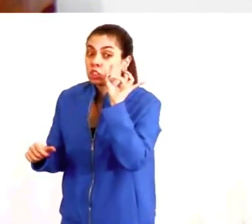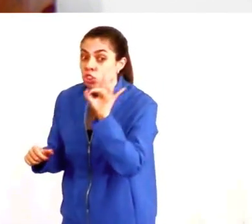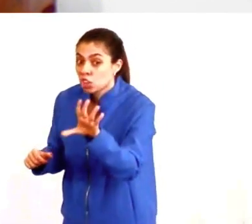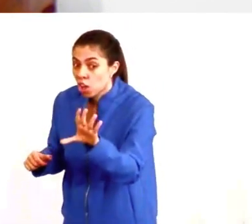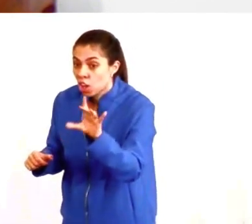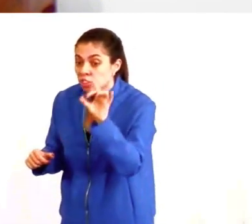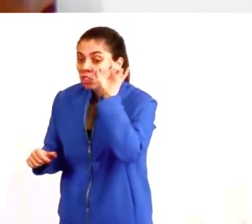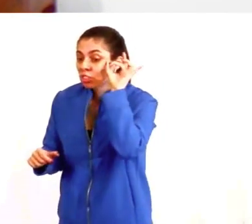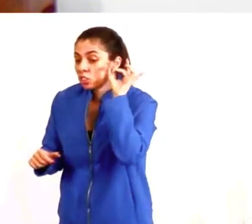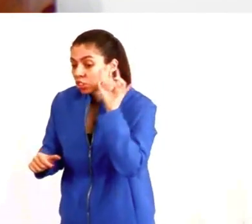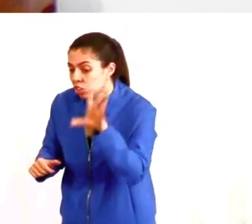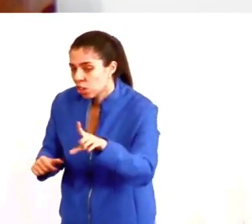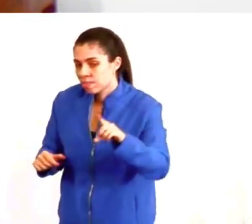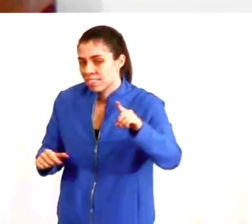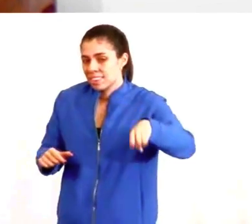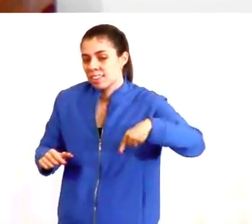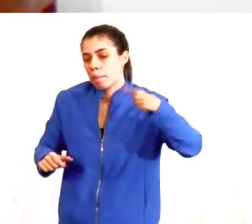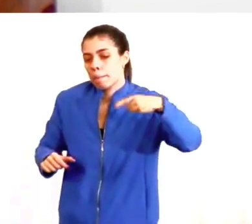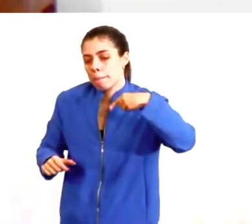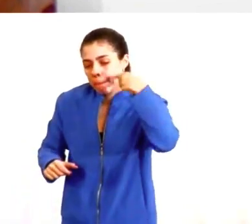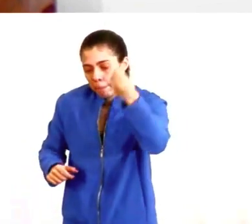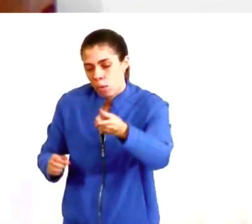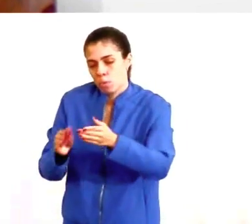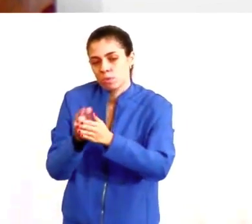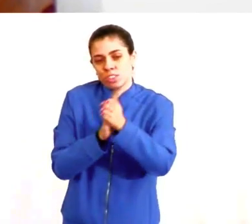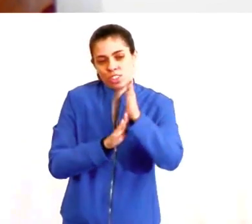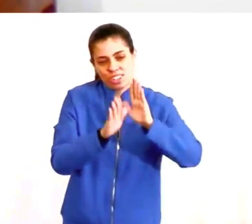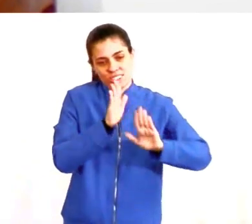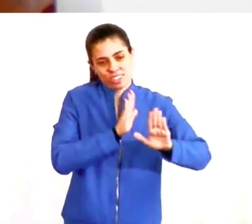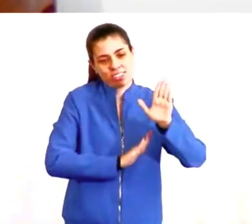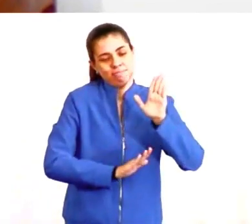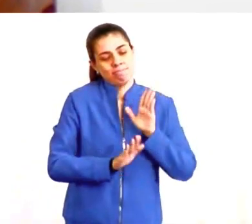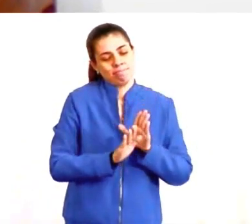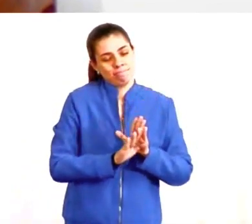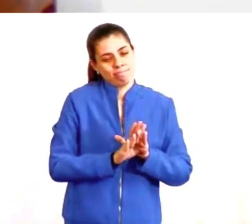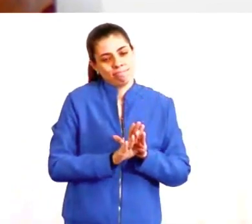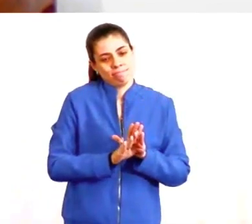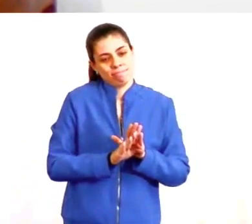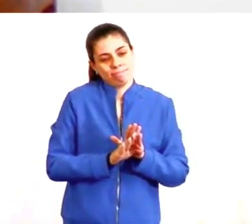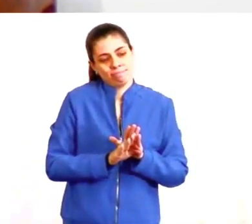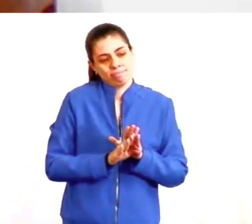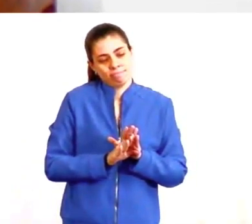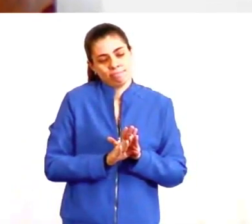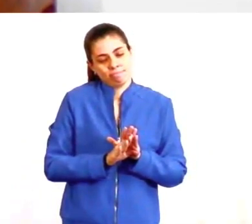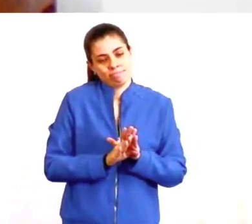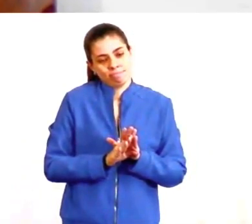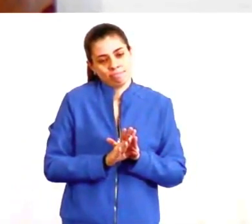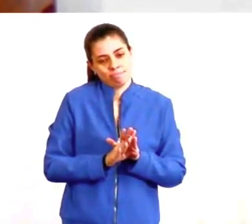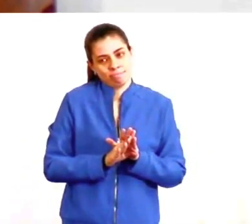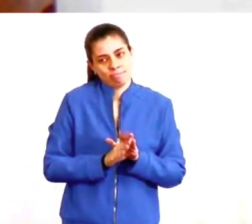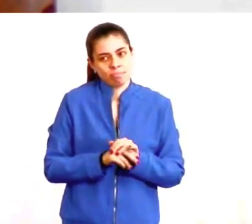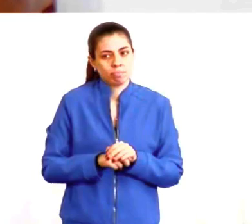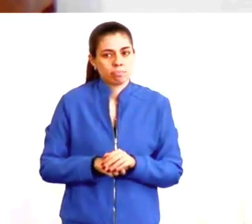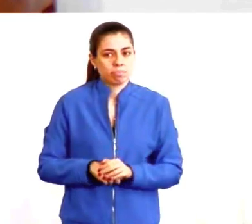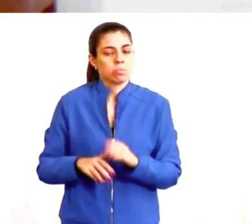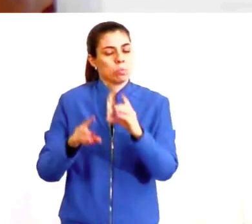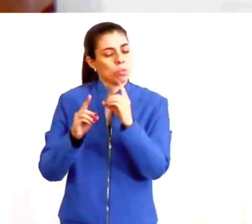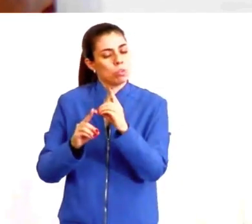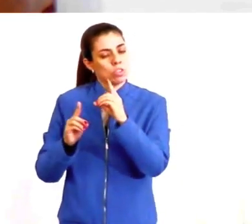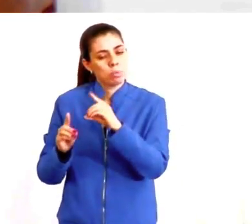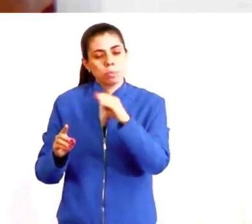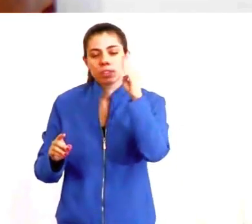contemplando aquele que um dia havia nascido numa manjedoura, havia crescido e testemunhado com 12